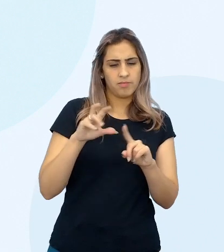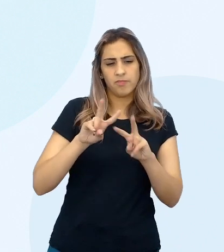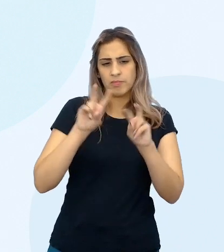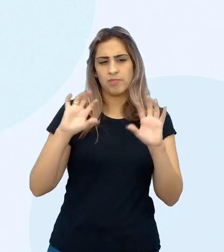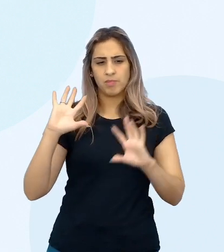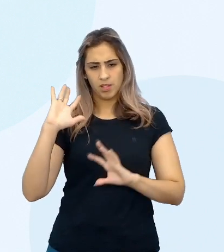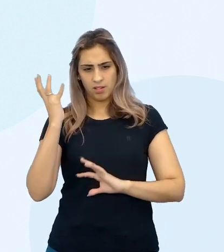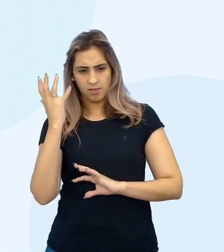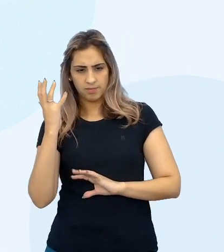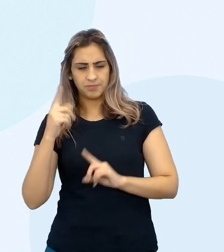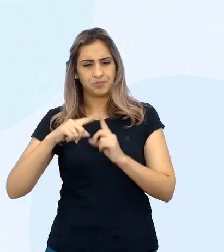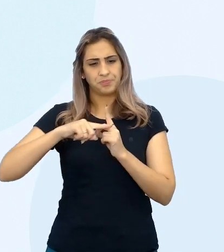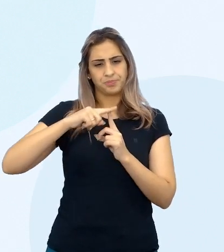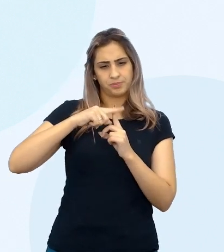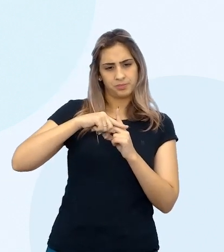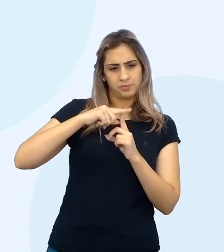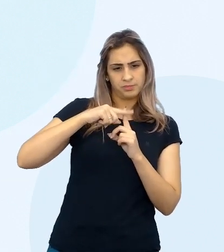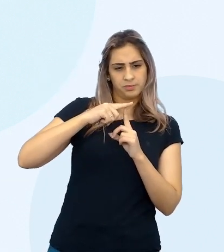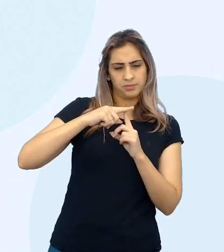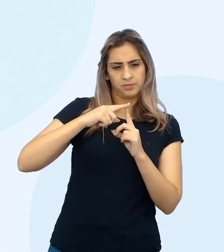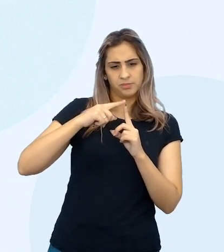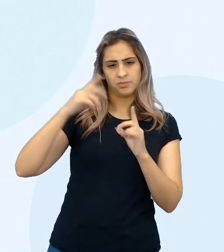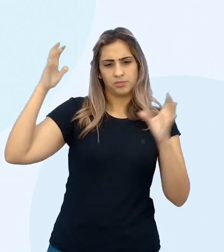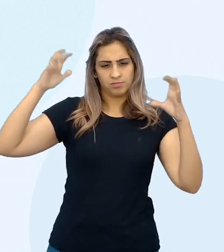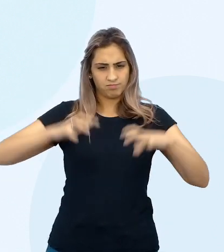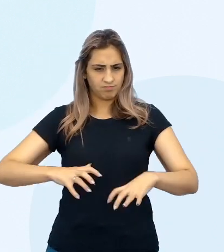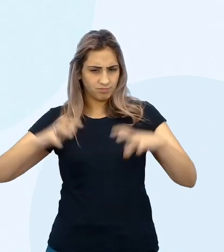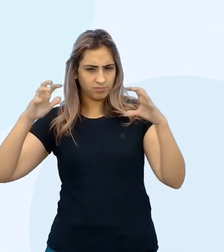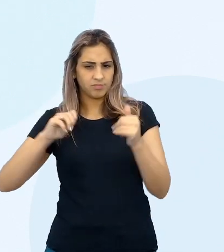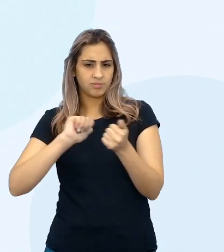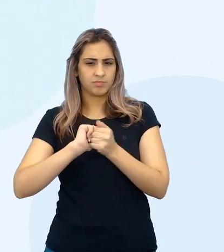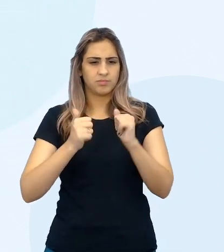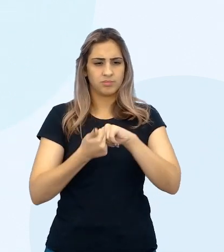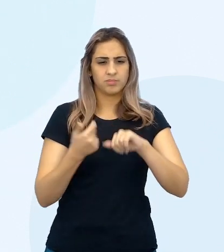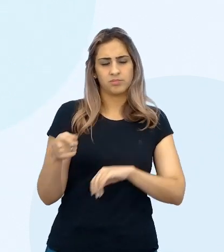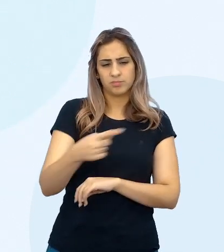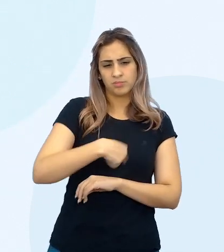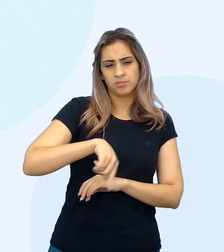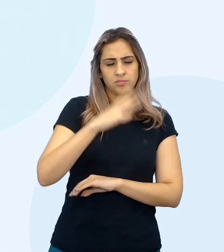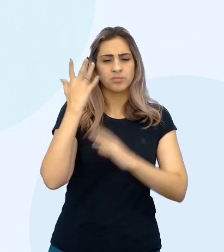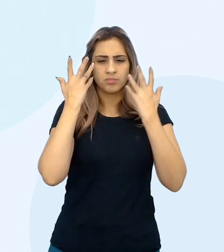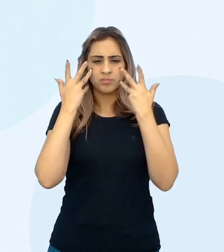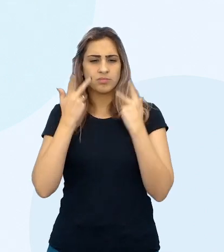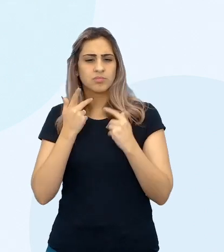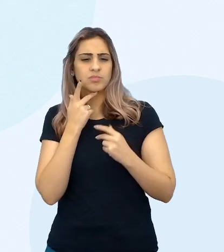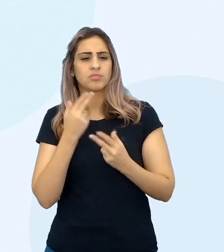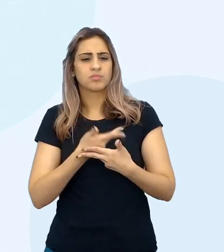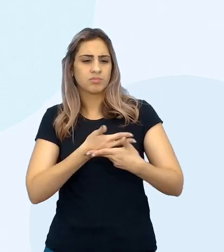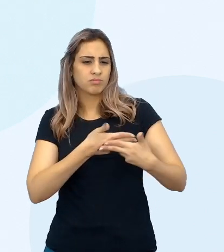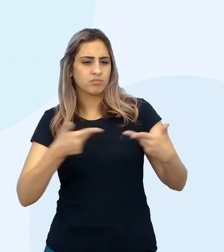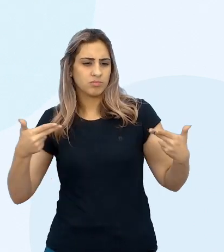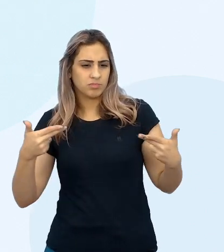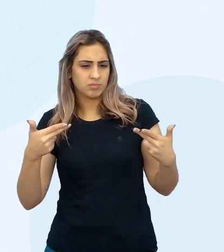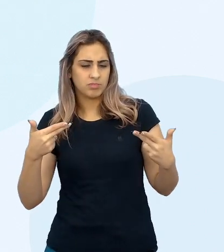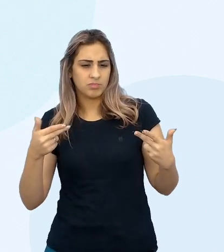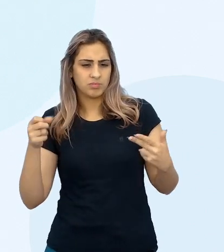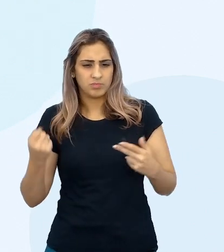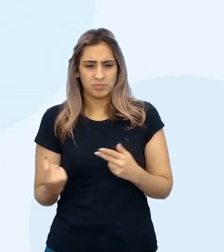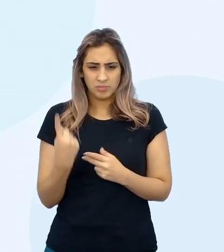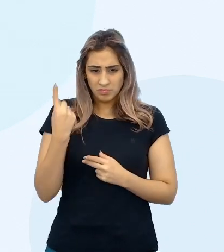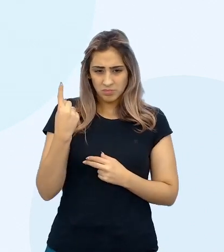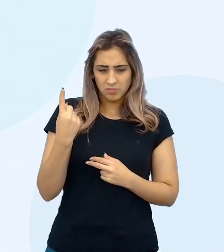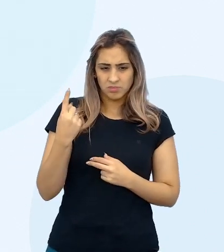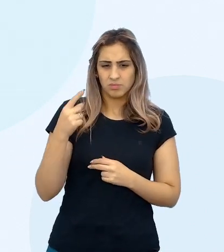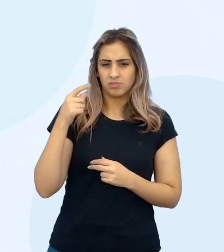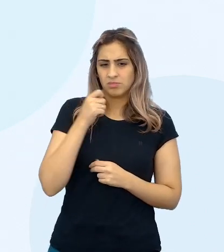o clima, a temperatura, a incidência de chuvas e a adaptação dos seres vivos em condições extremas de ar seco e